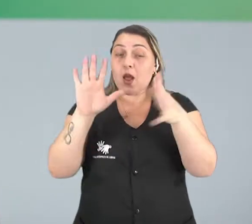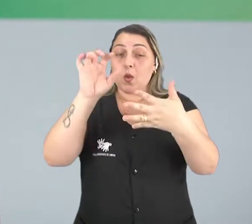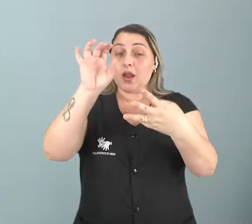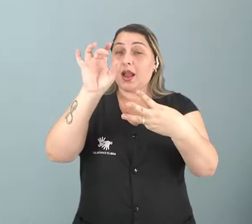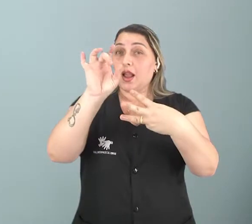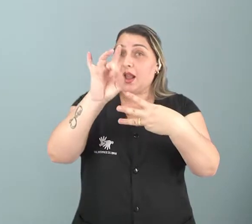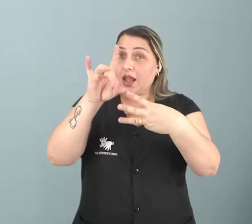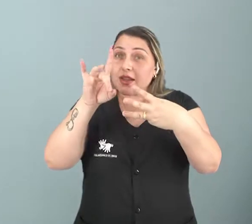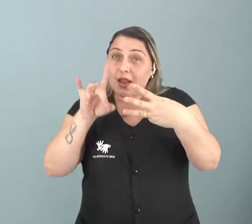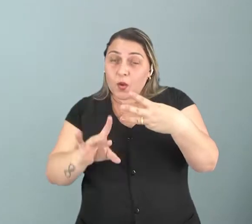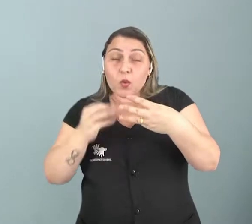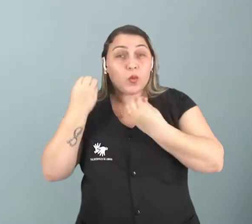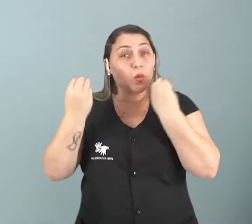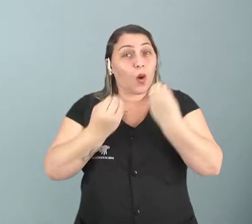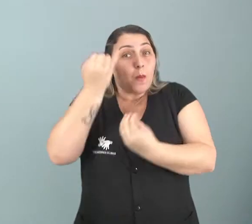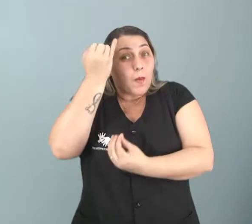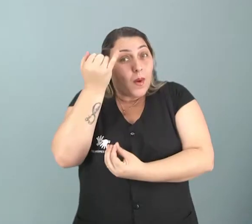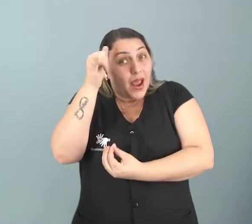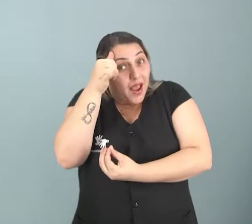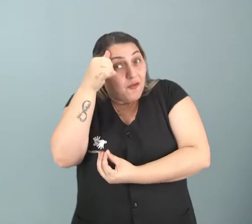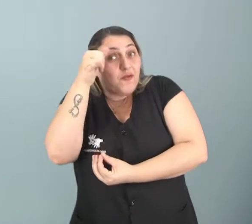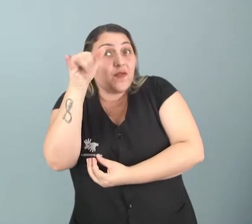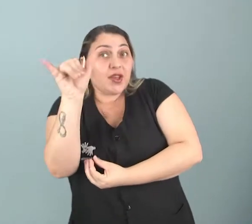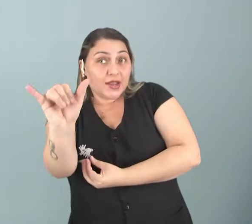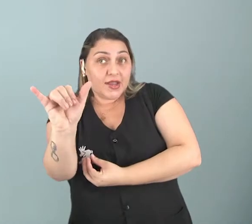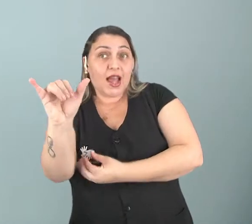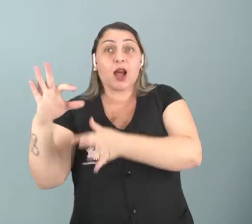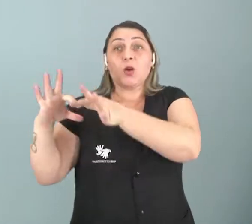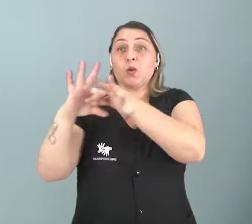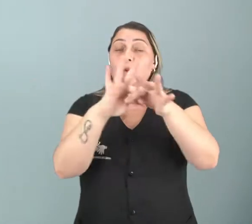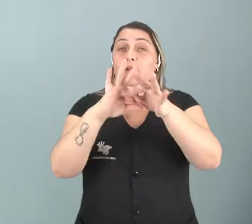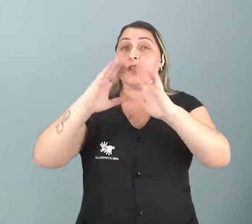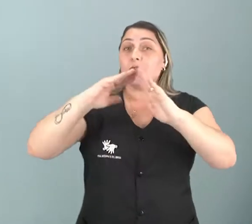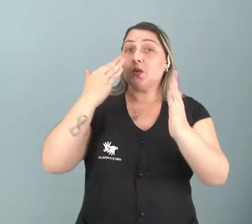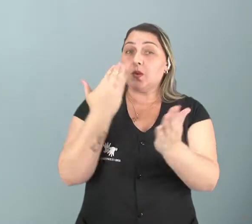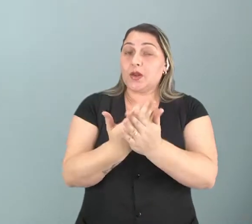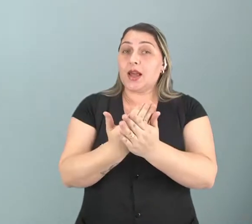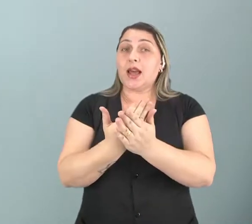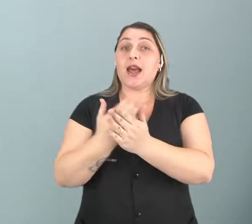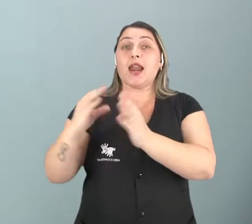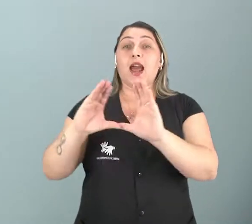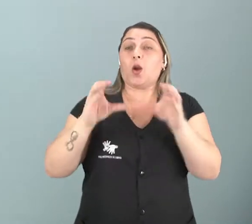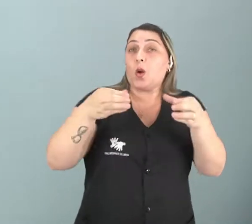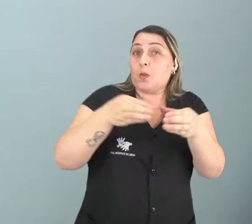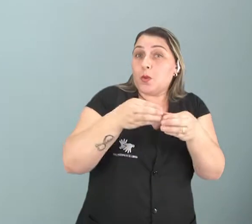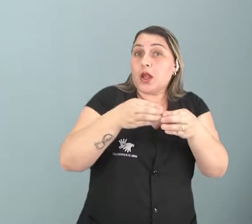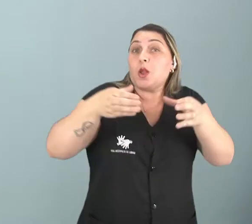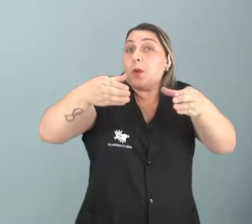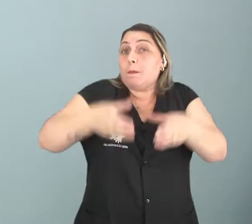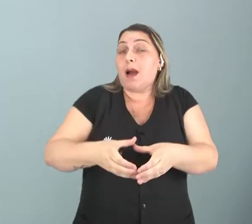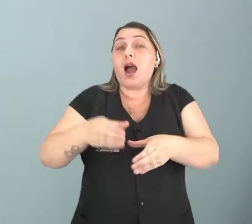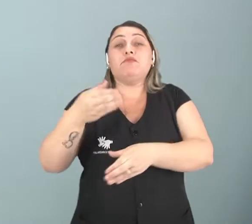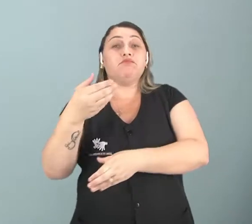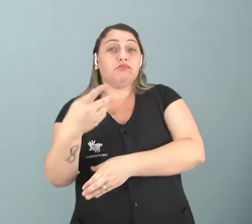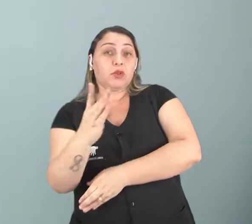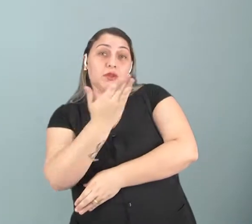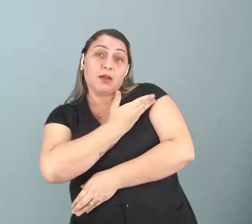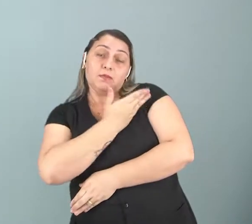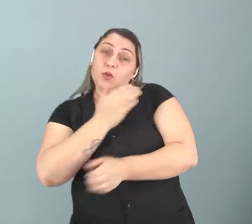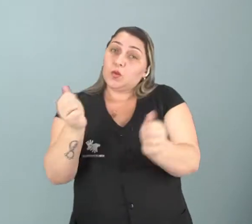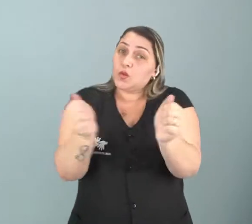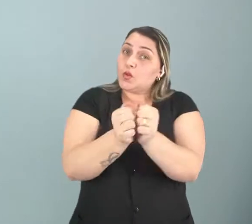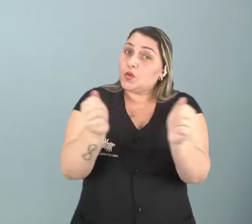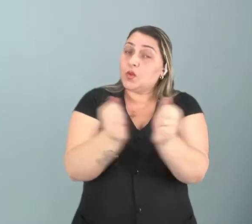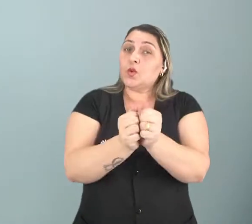um e de que forma você pode evitar, seja no contexto escolar, seja na sua comunidade, no seu bairro ou até com seus amigos. Tá? O